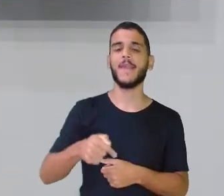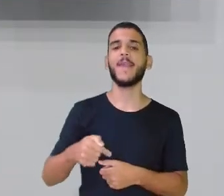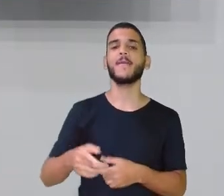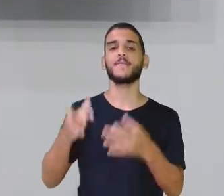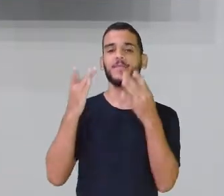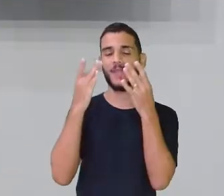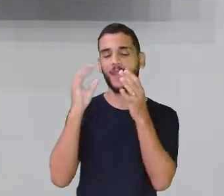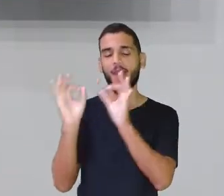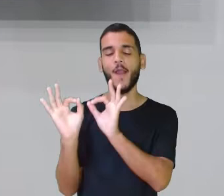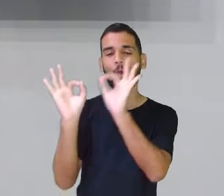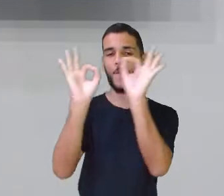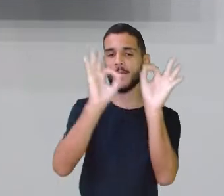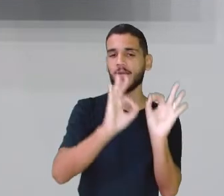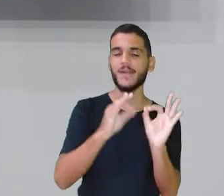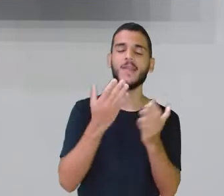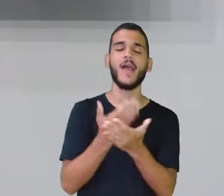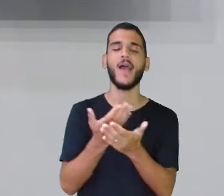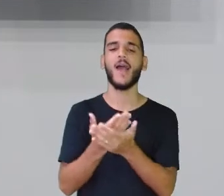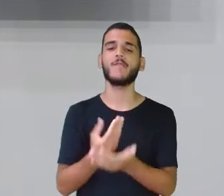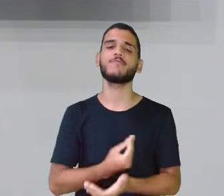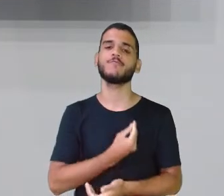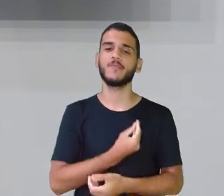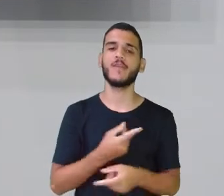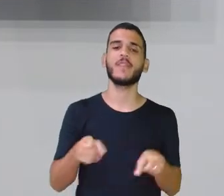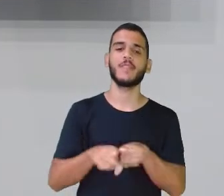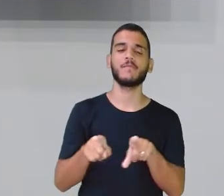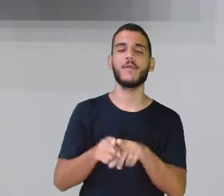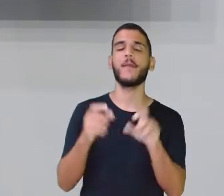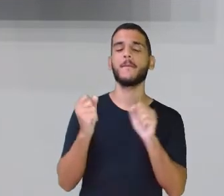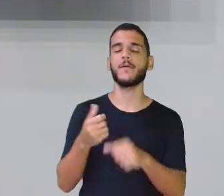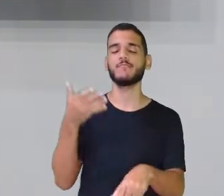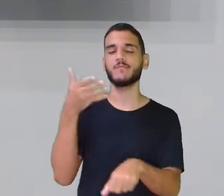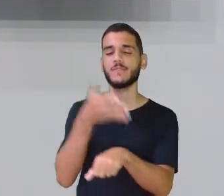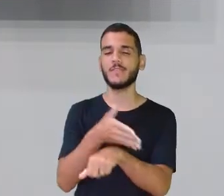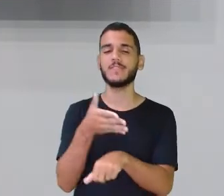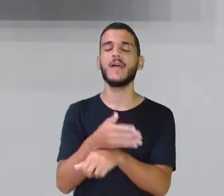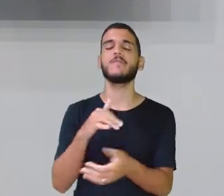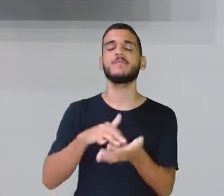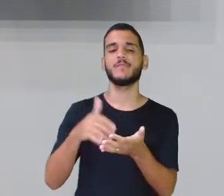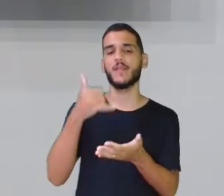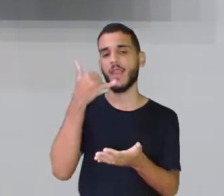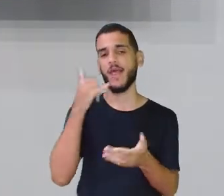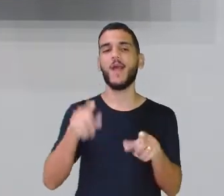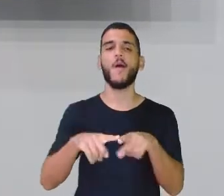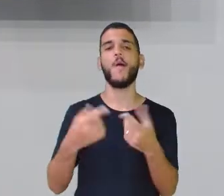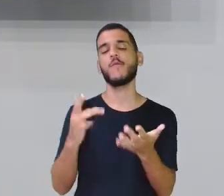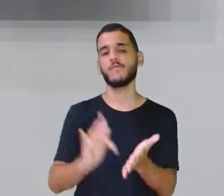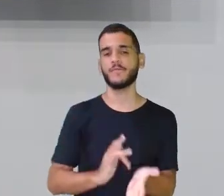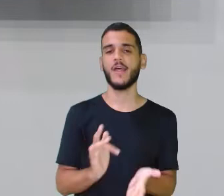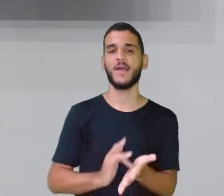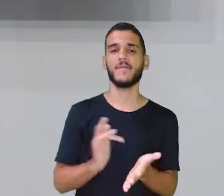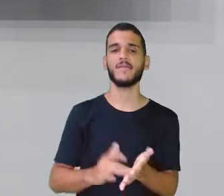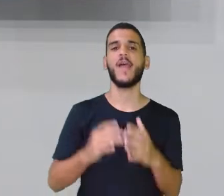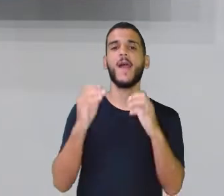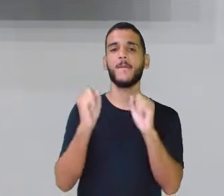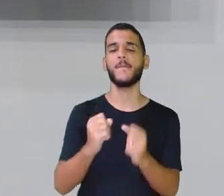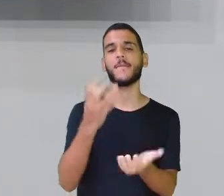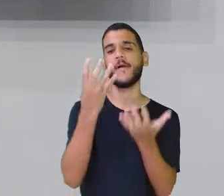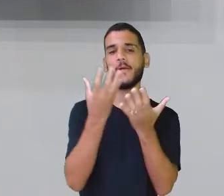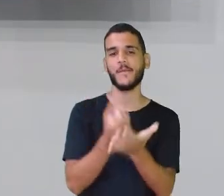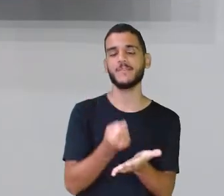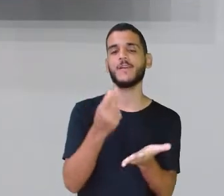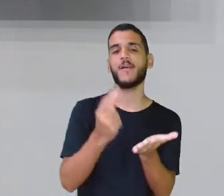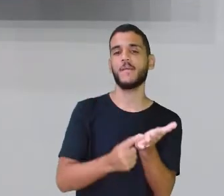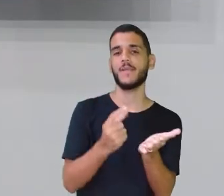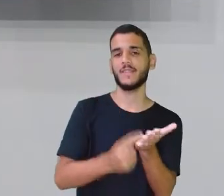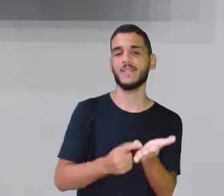ao vivo, mas também vocês podem acessar pelo celular ou então pelo tablet. Olha lá, baixa o aplicativo que não